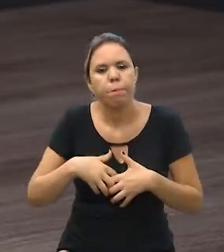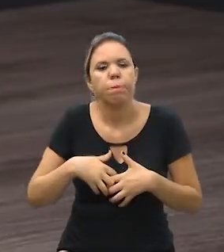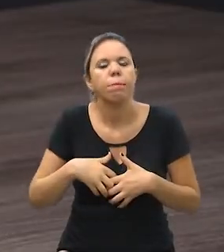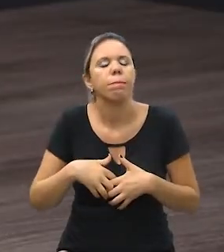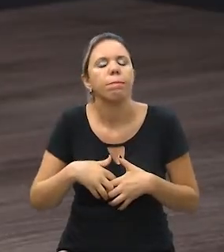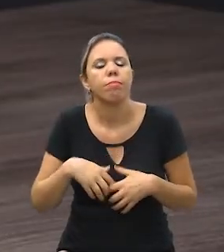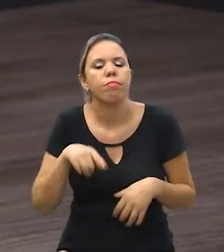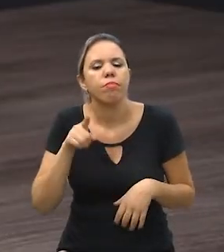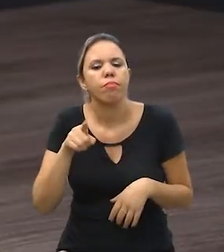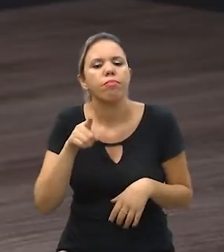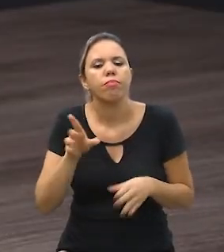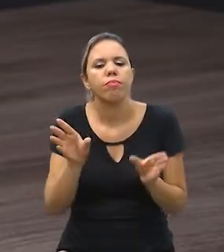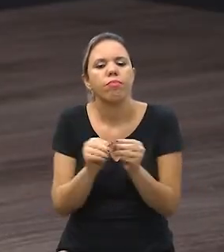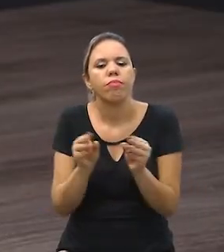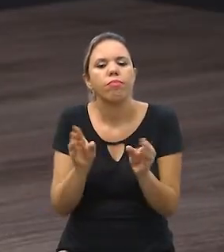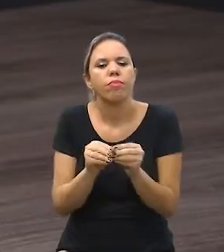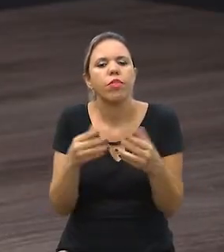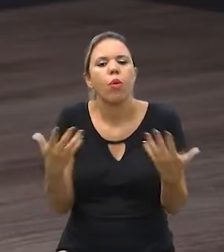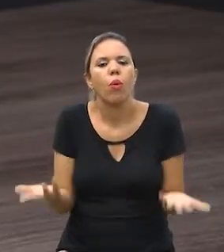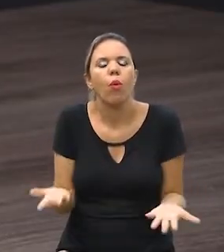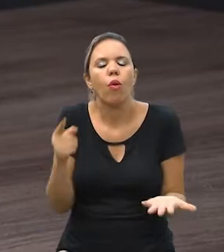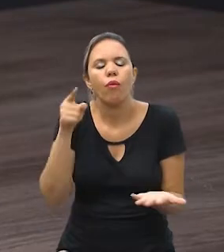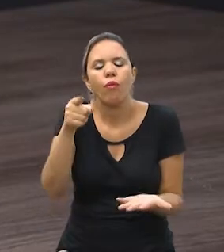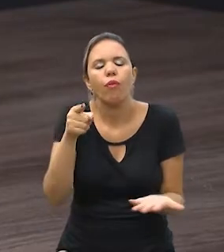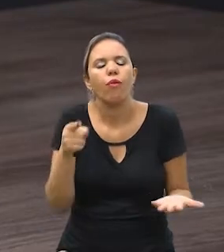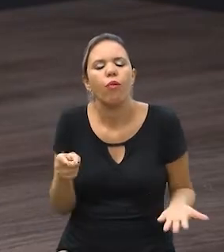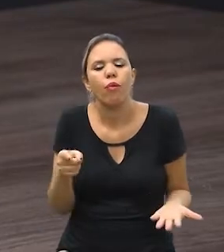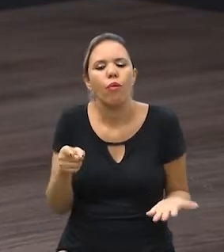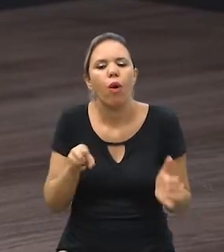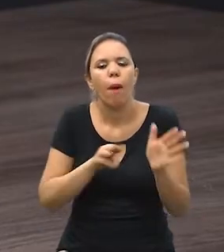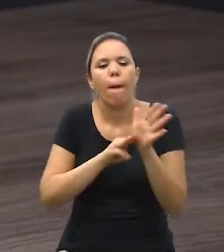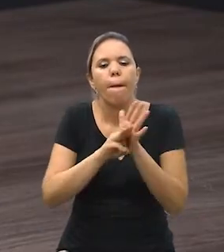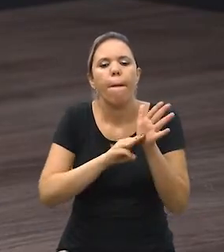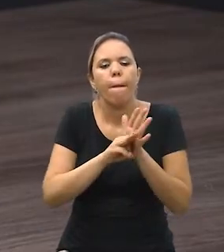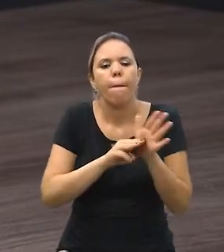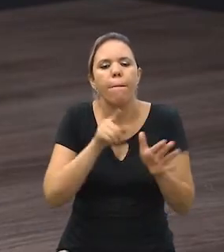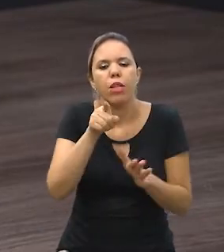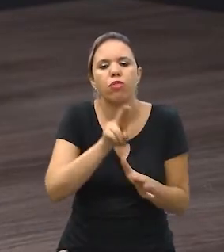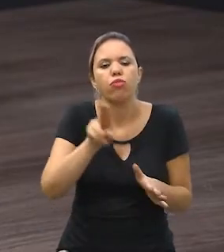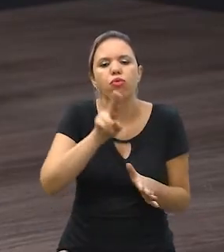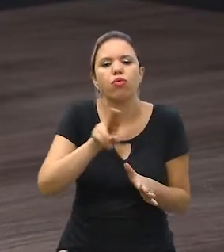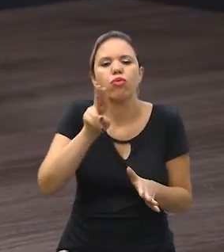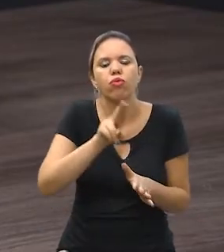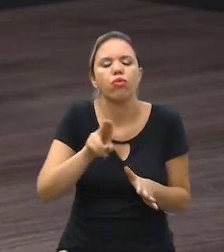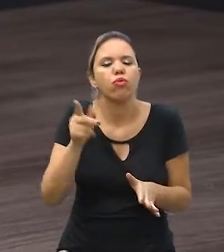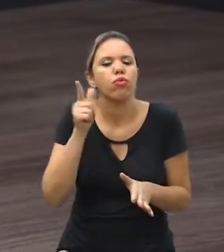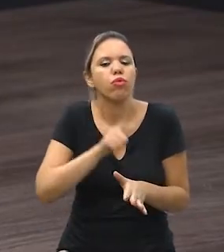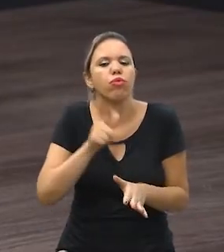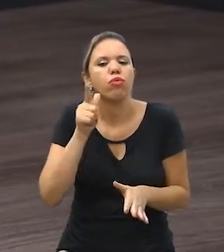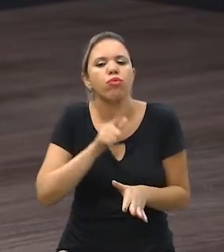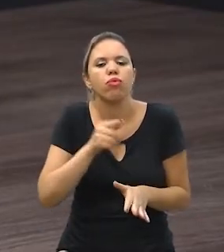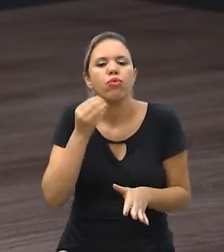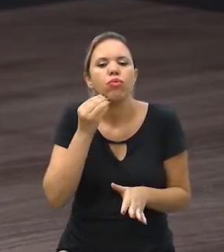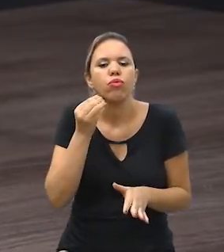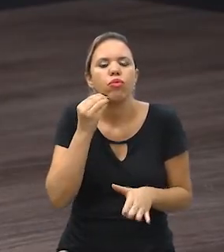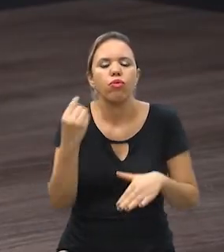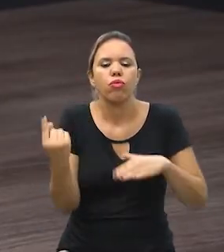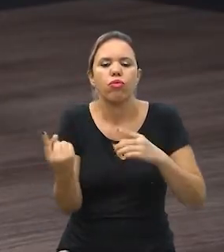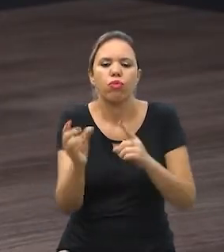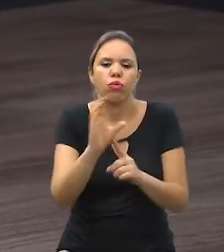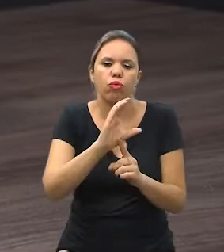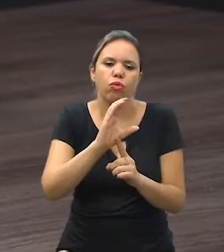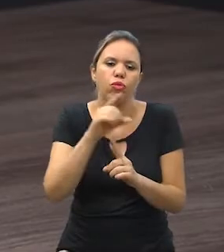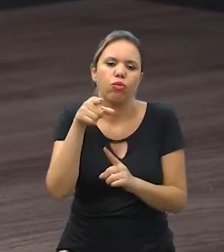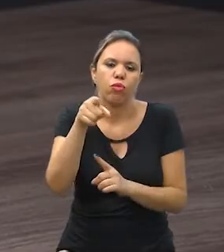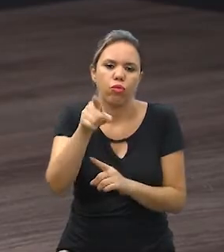pensado, tudo definido. Qual foi então a metodologia que você usou para conquistar esses clientes